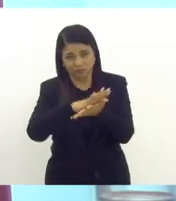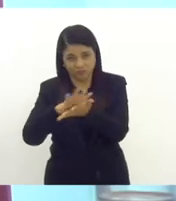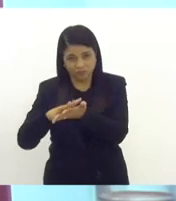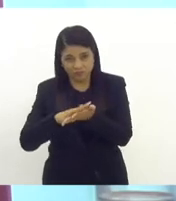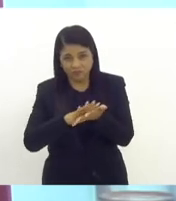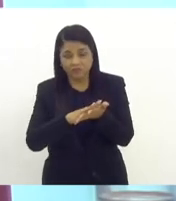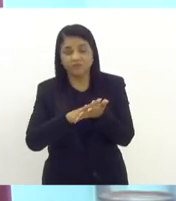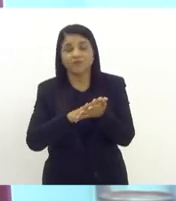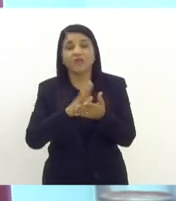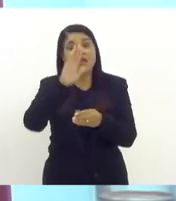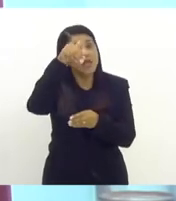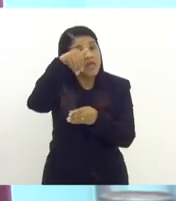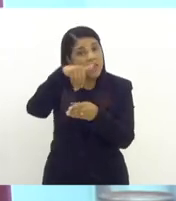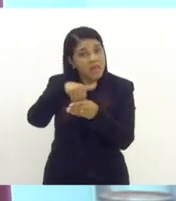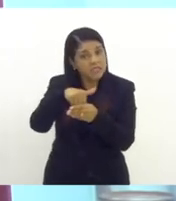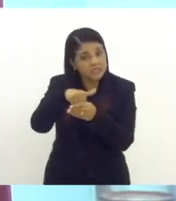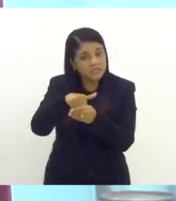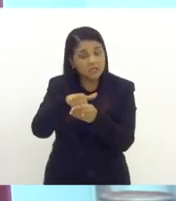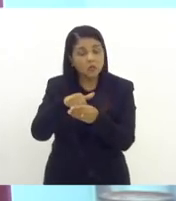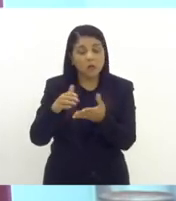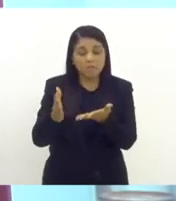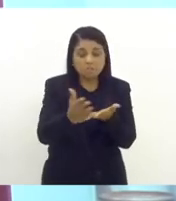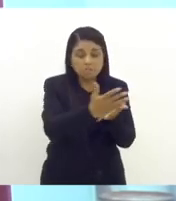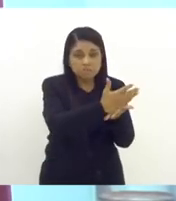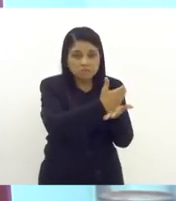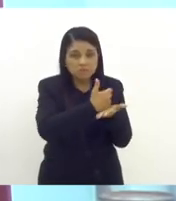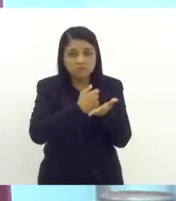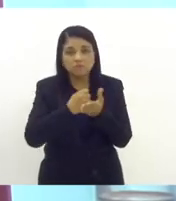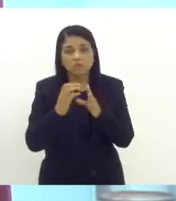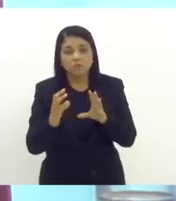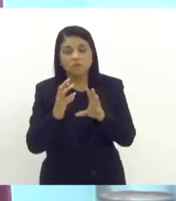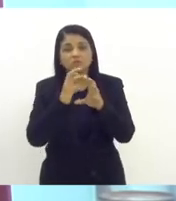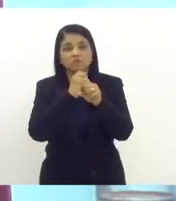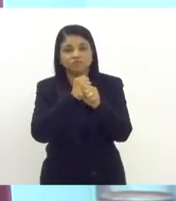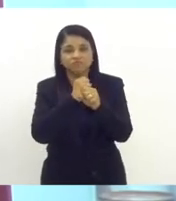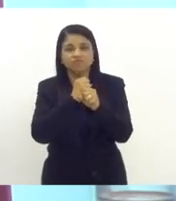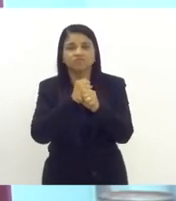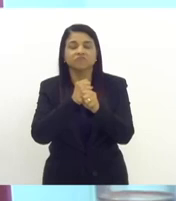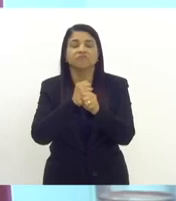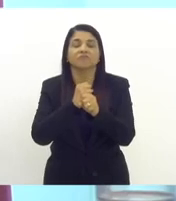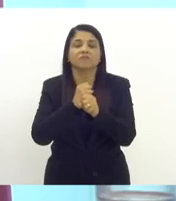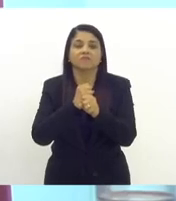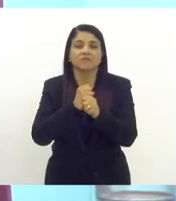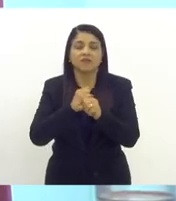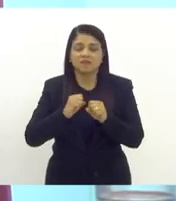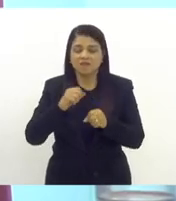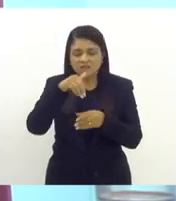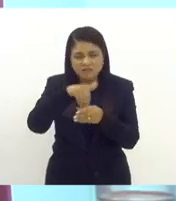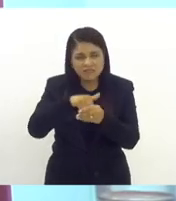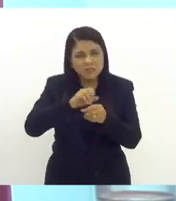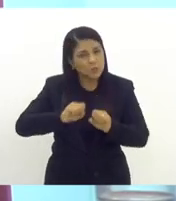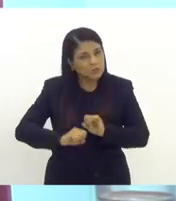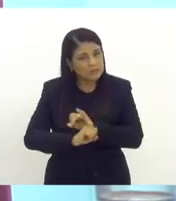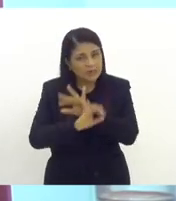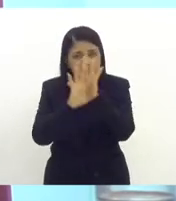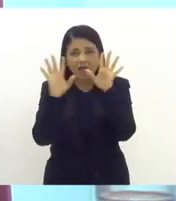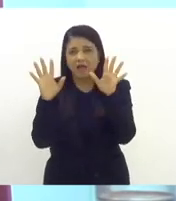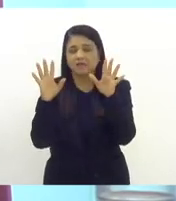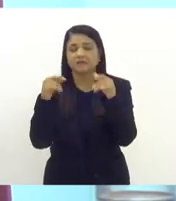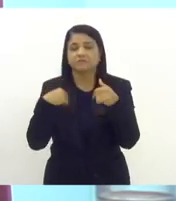as eleições serem transparentes limpas é um processo realmente democrático